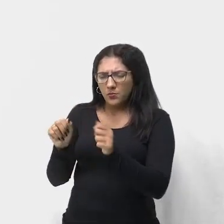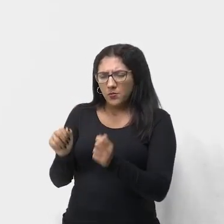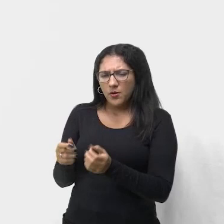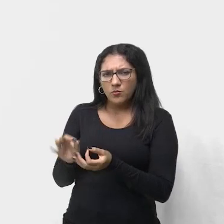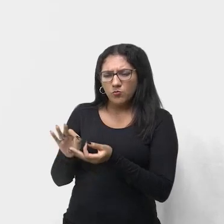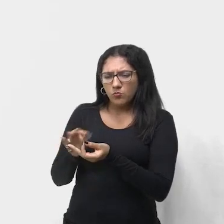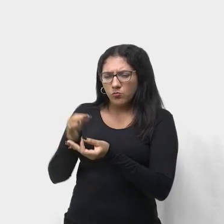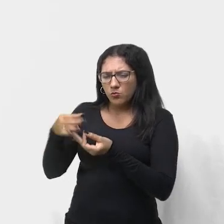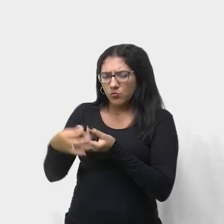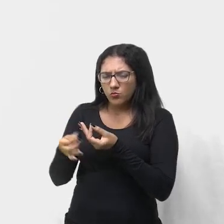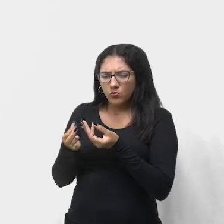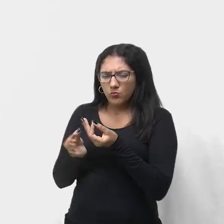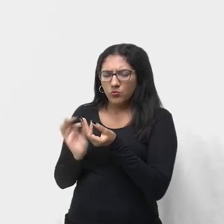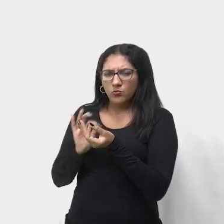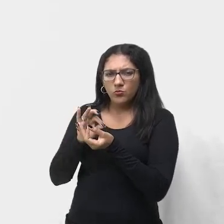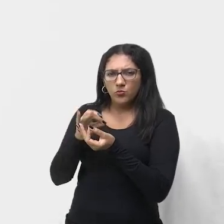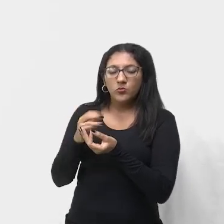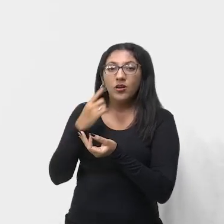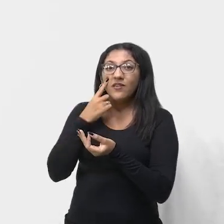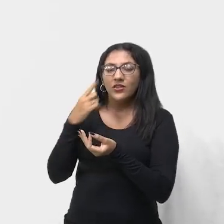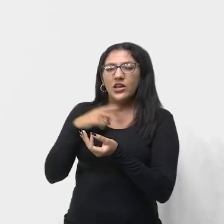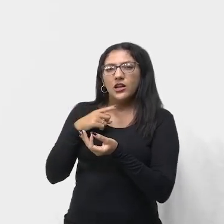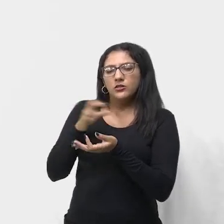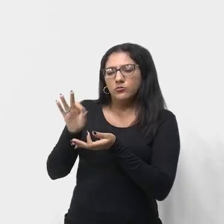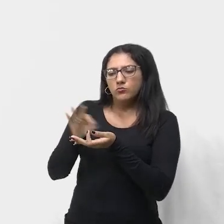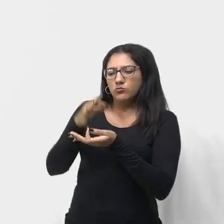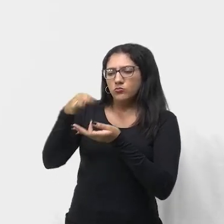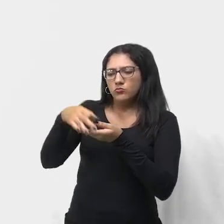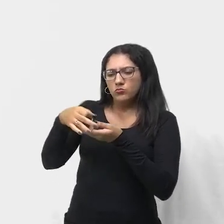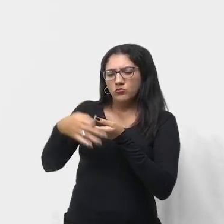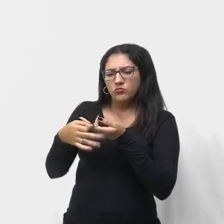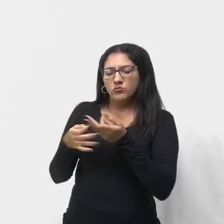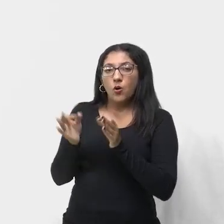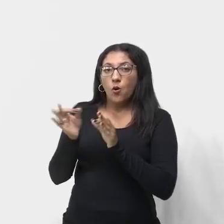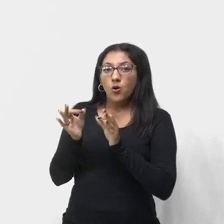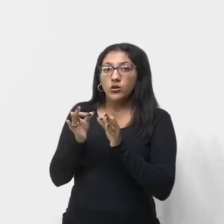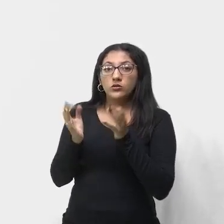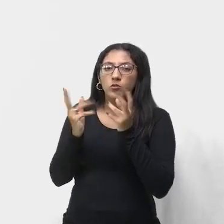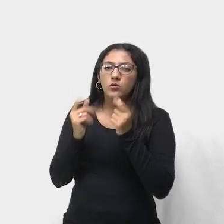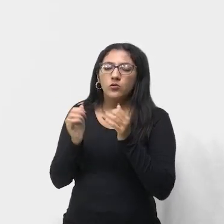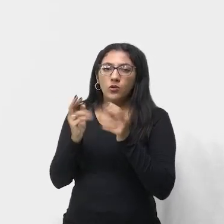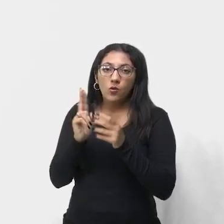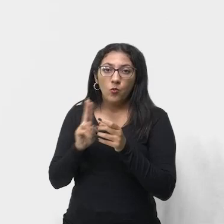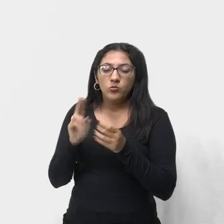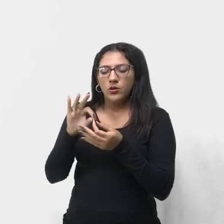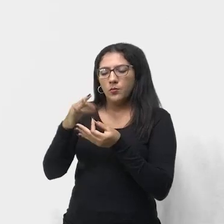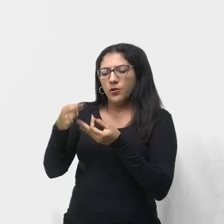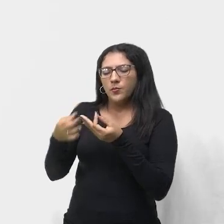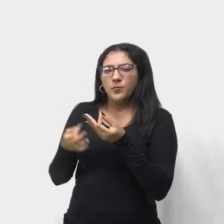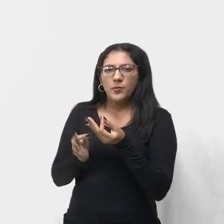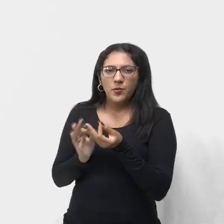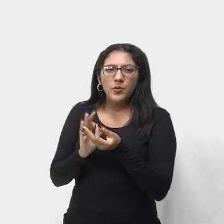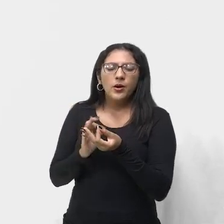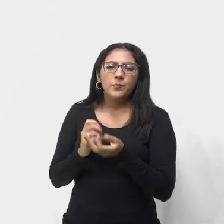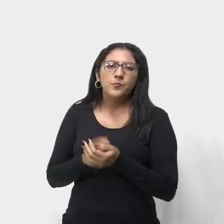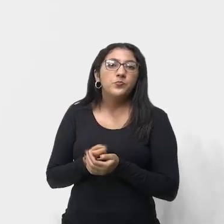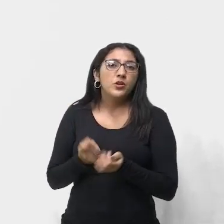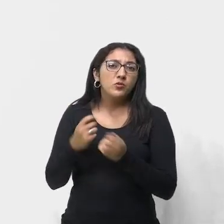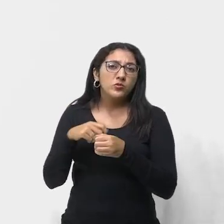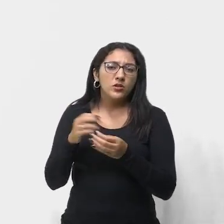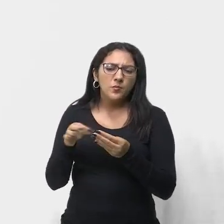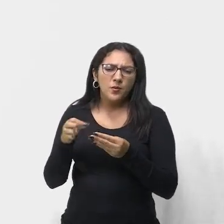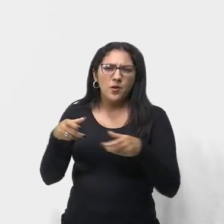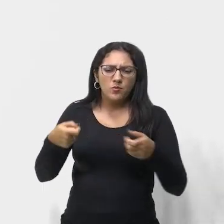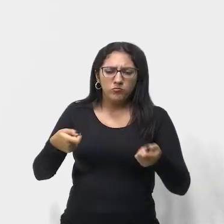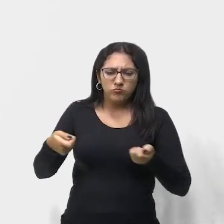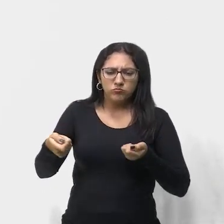manual, correto? Notem que ela está tecendo algo com a mão. No caso aqui, ela